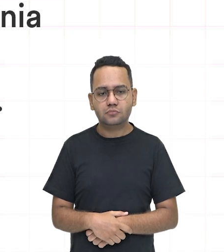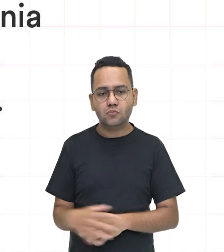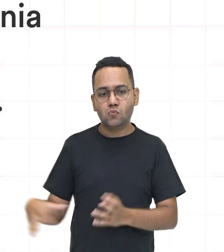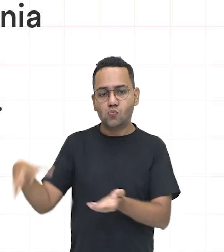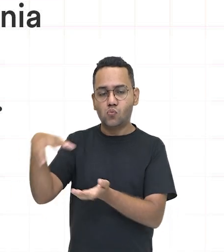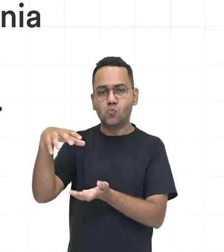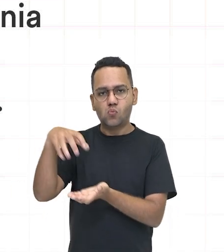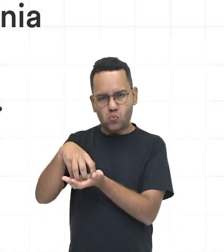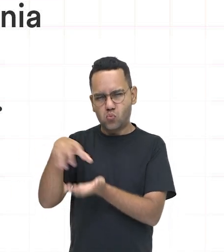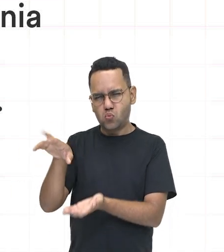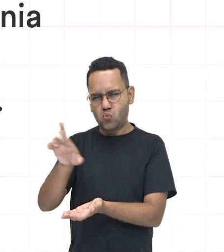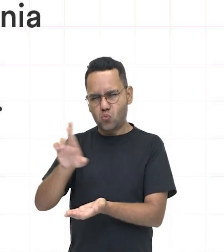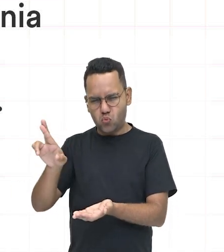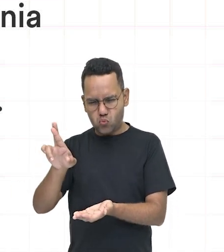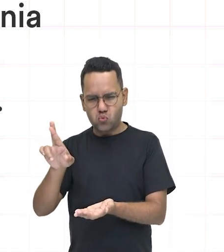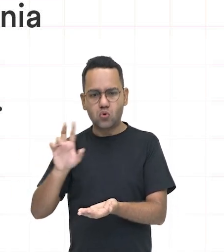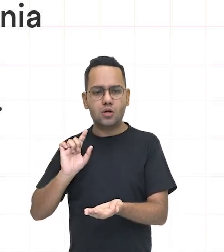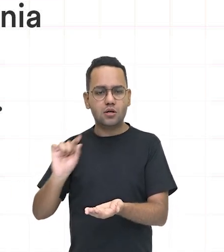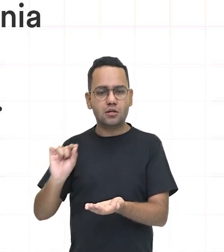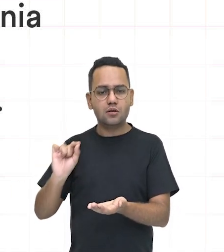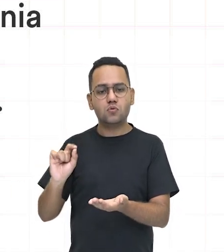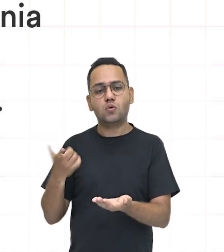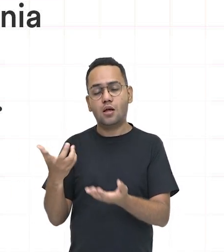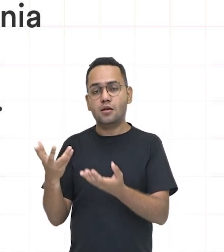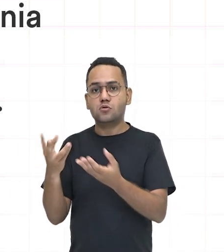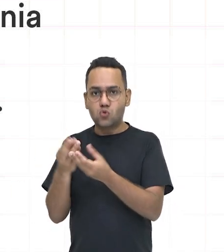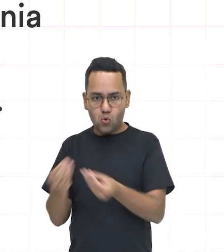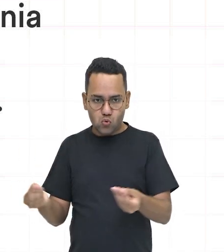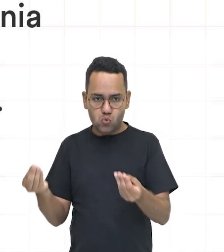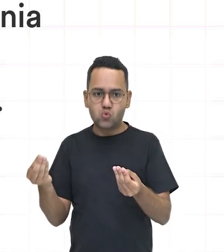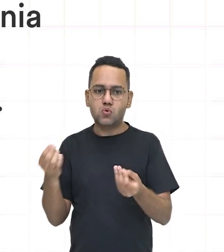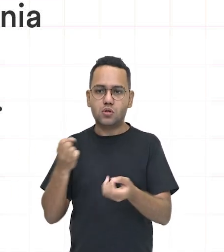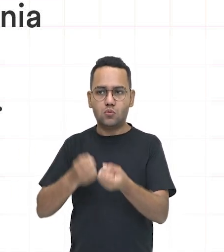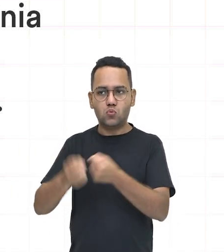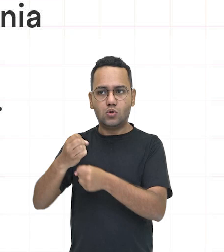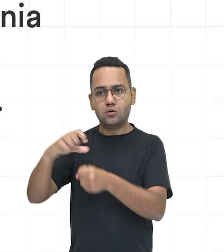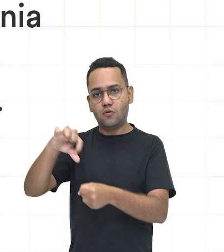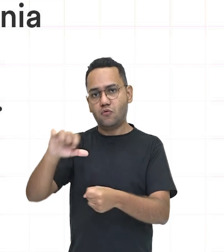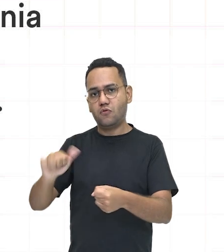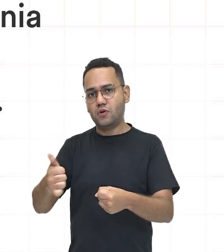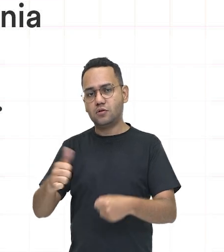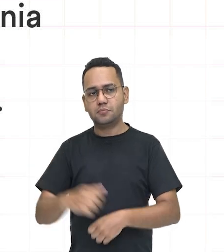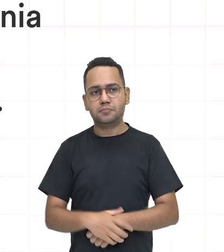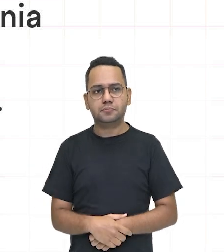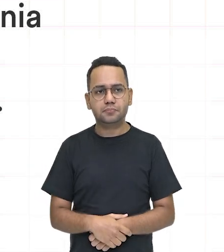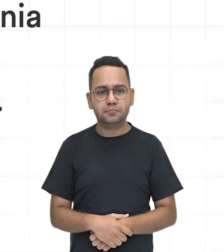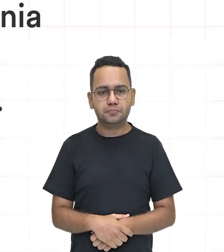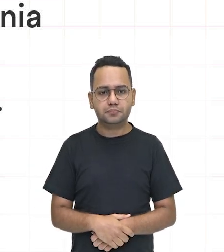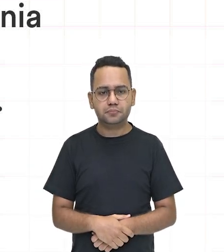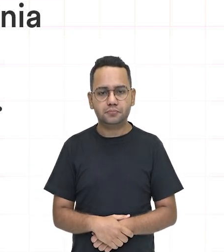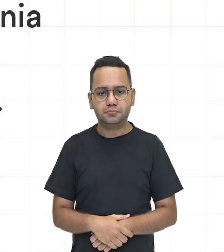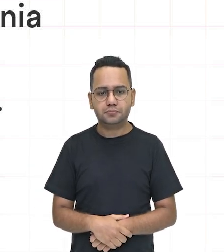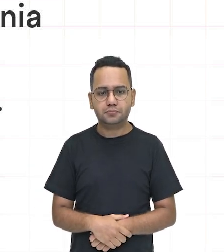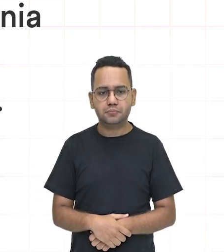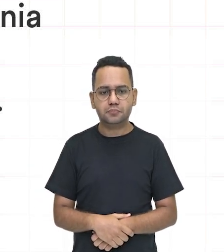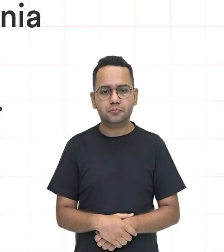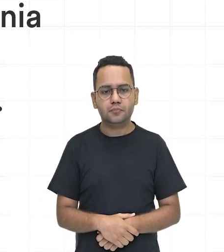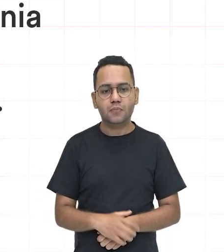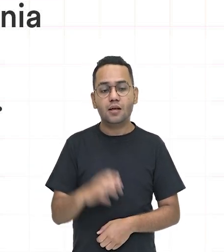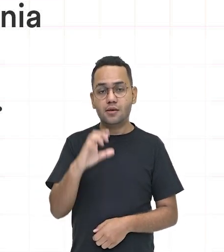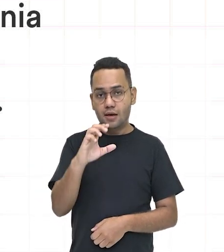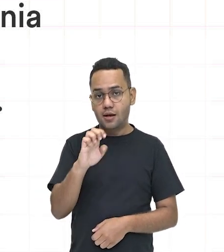nesse período, com a dissolução da União Soviética em 1991, que a Comunidade dos